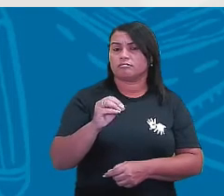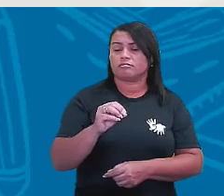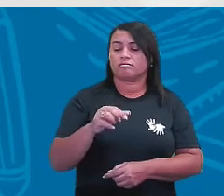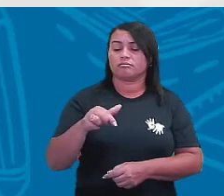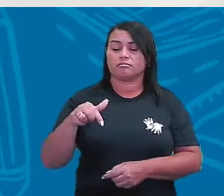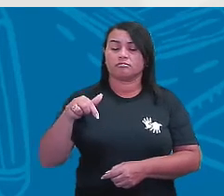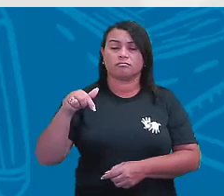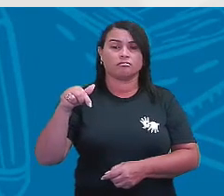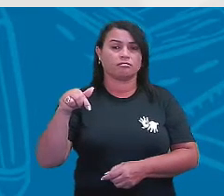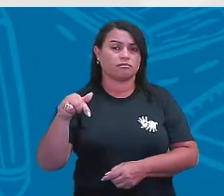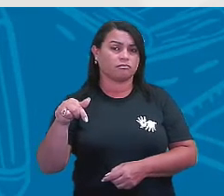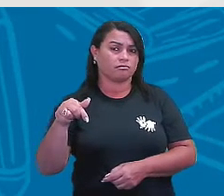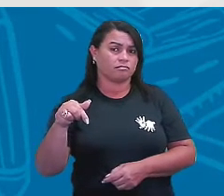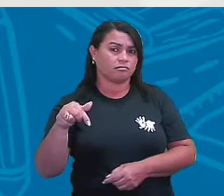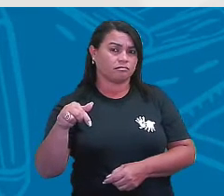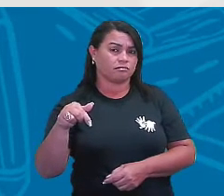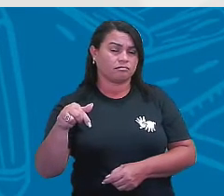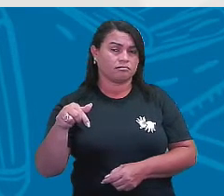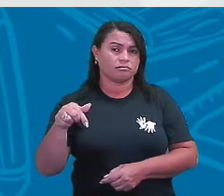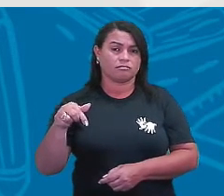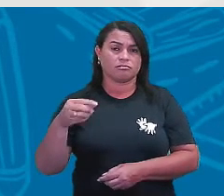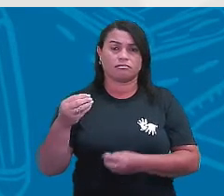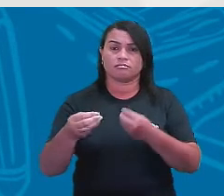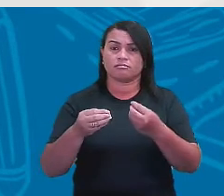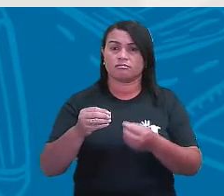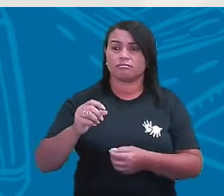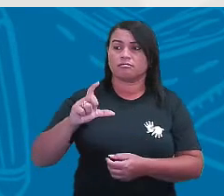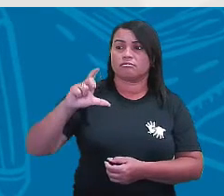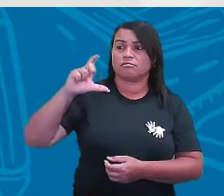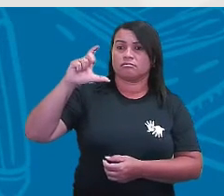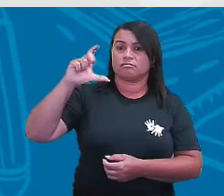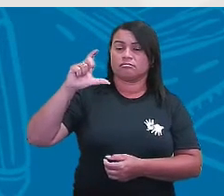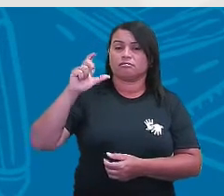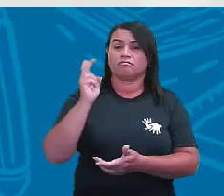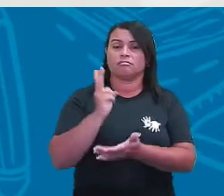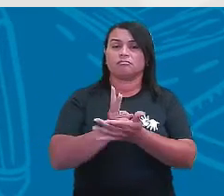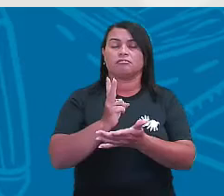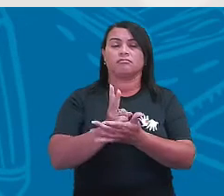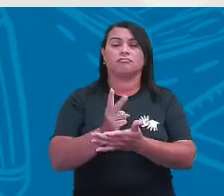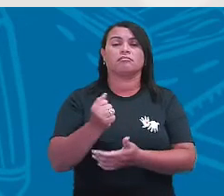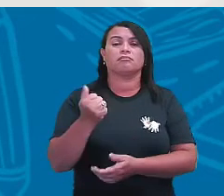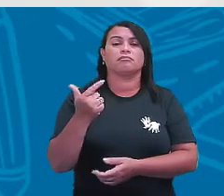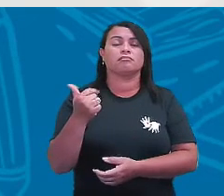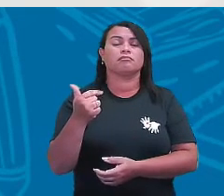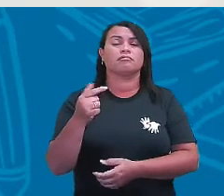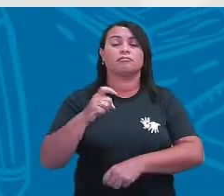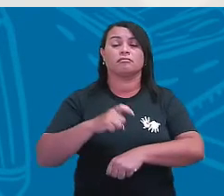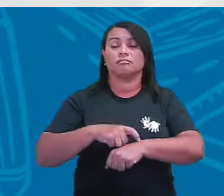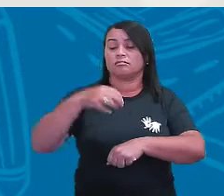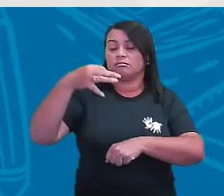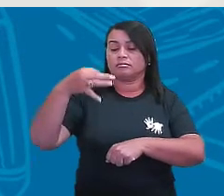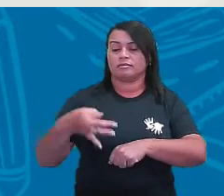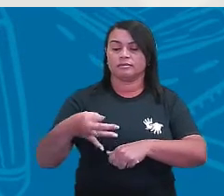ponteiro maior, eles têm que ficar no 12, tá certo? Para poder ser a hora exata.